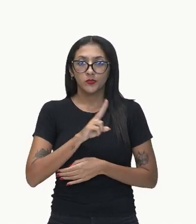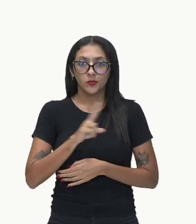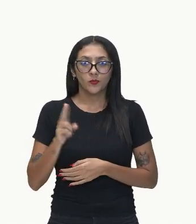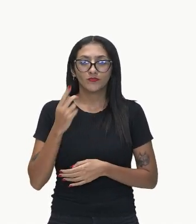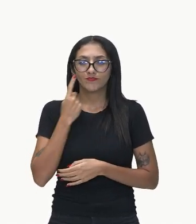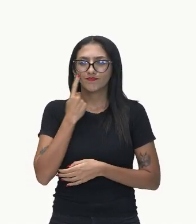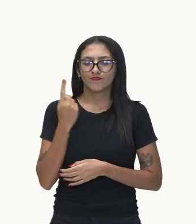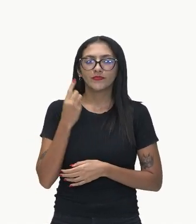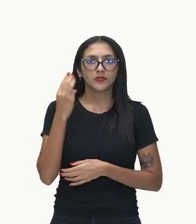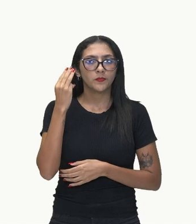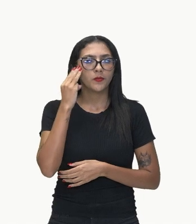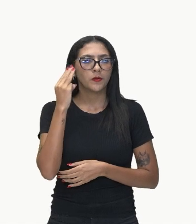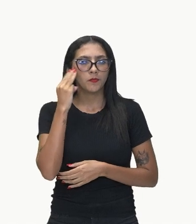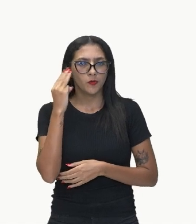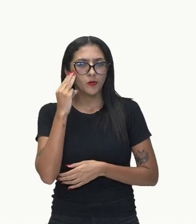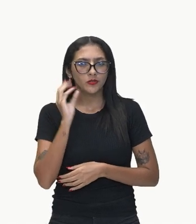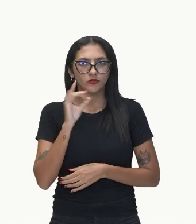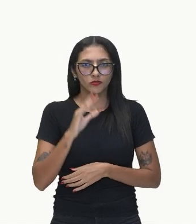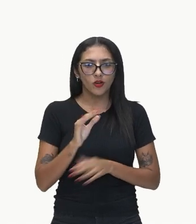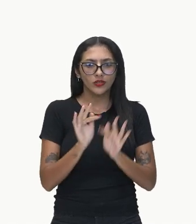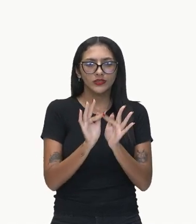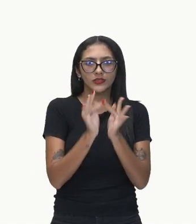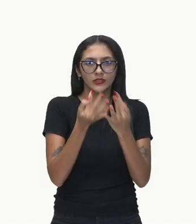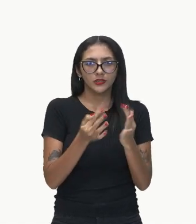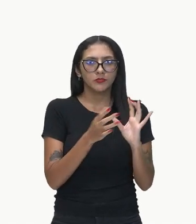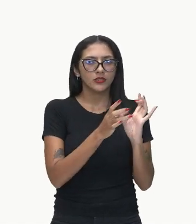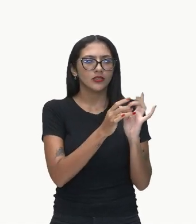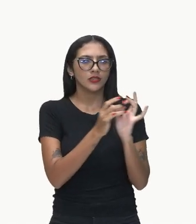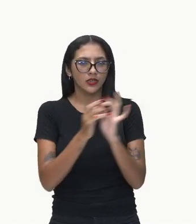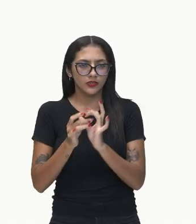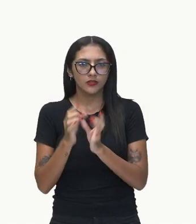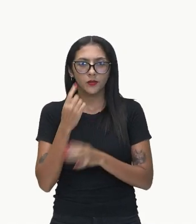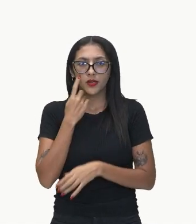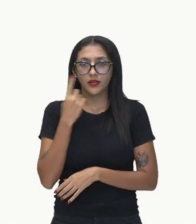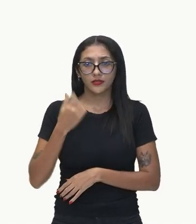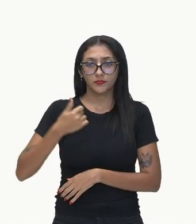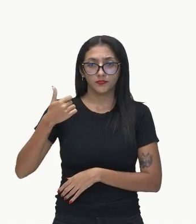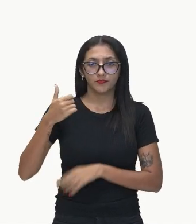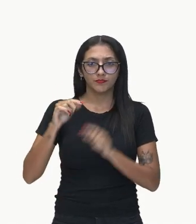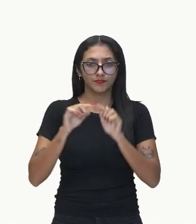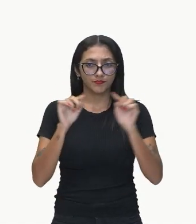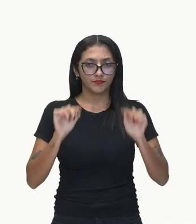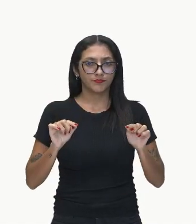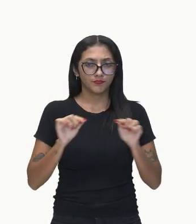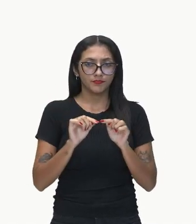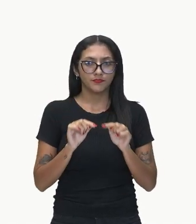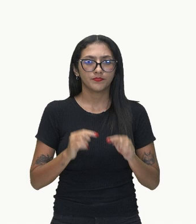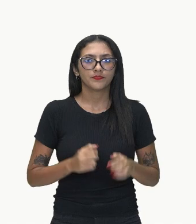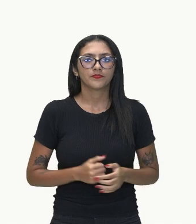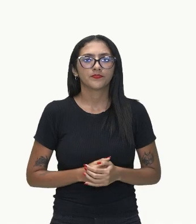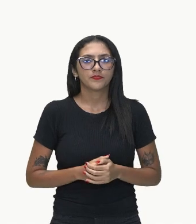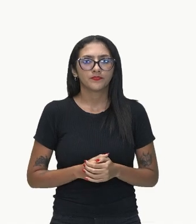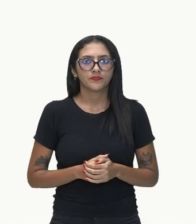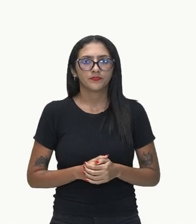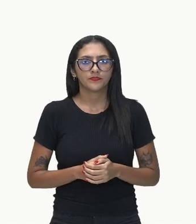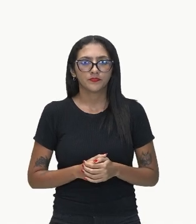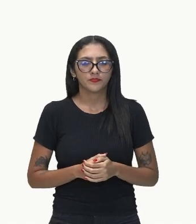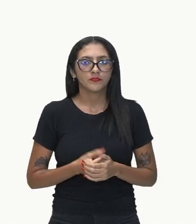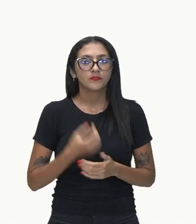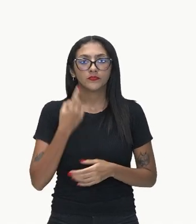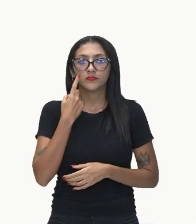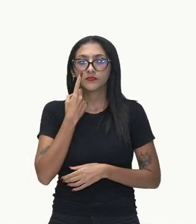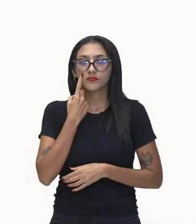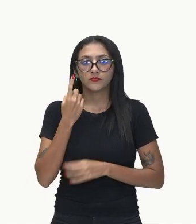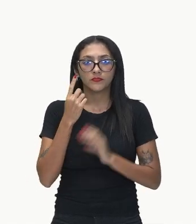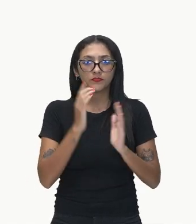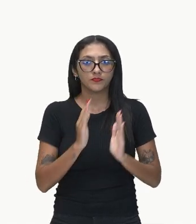alicíclica, com ligação simples, ela é saturada, que é esse caso aqui. Se existe pelo menos uma ligação